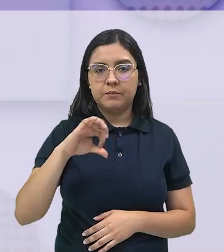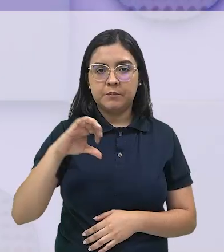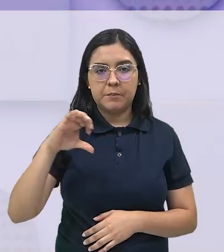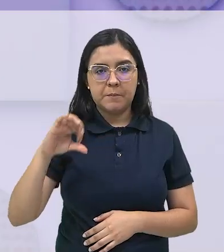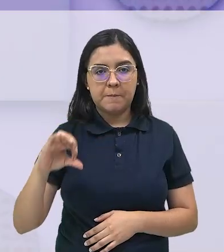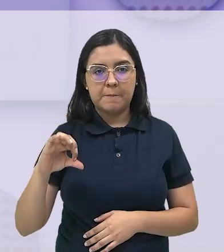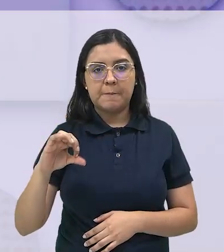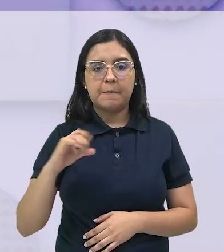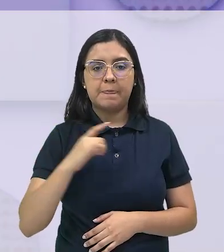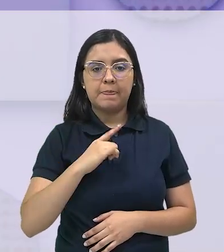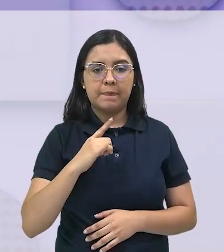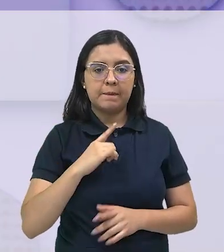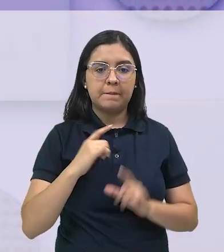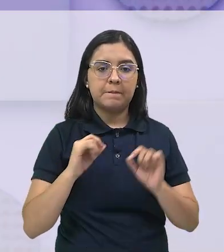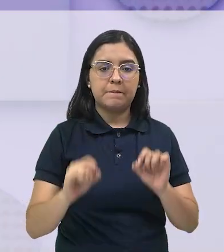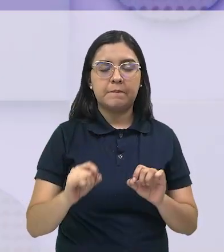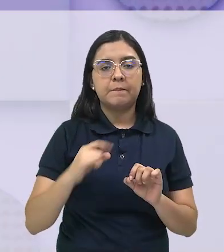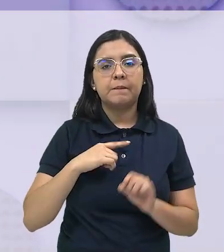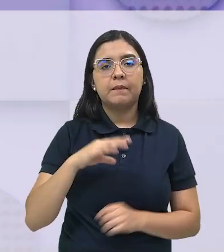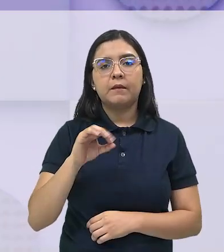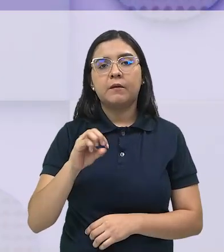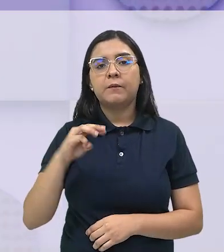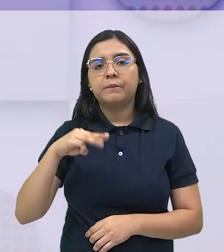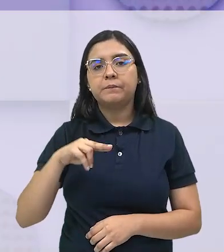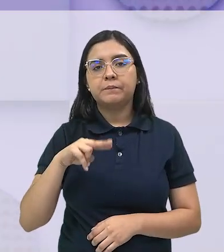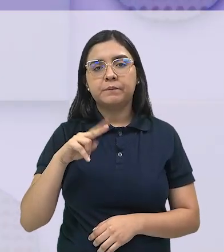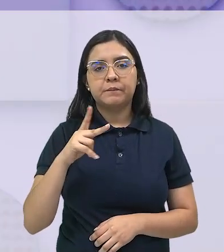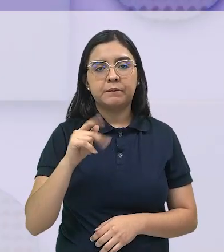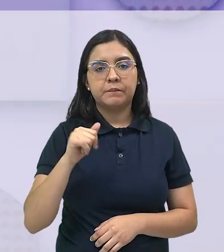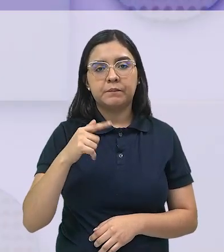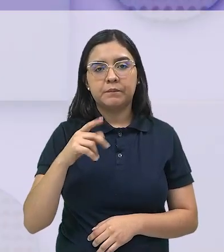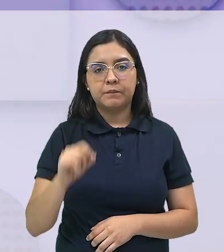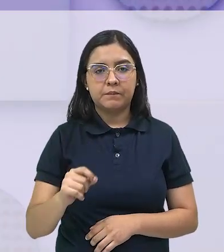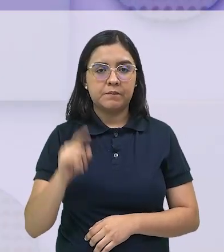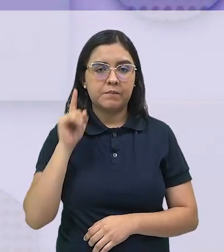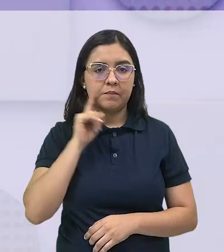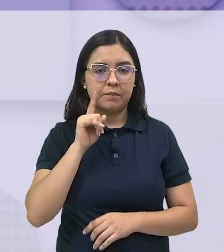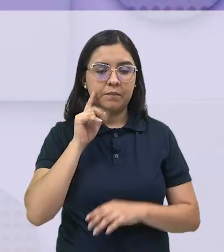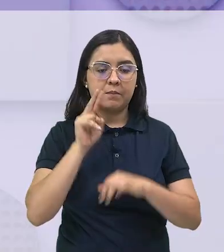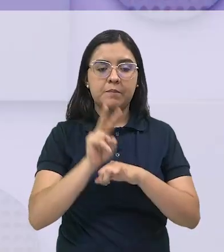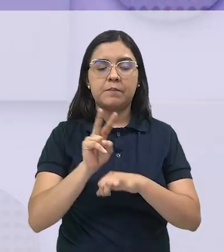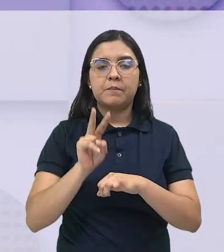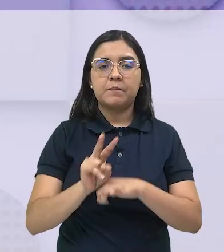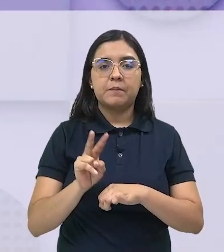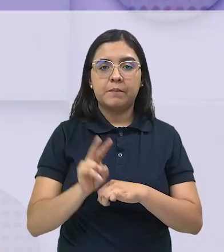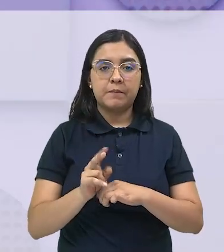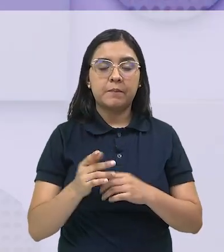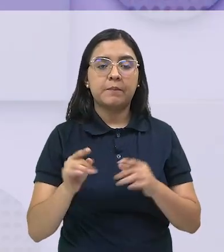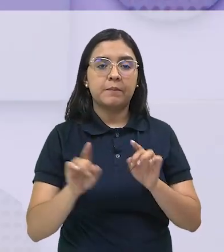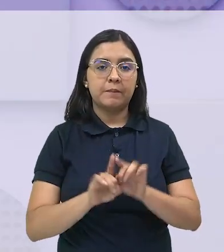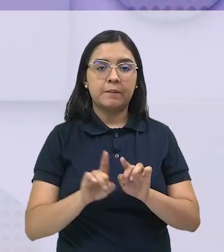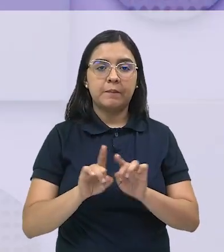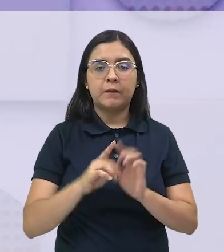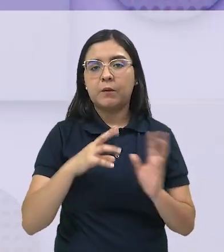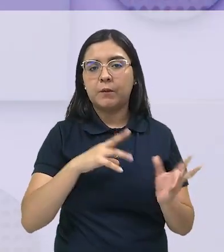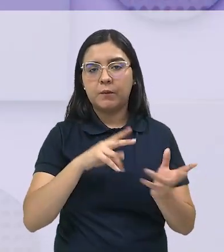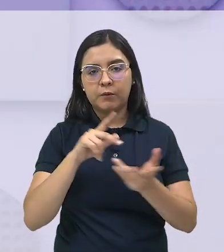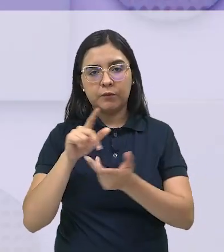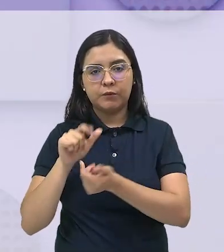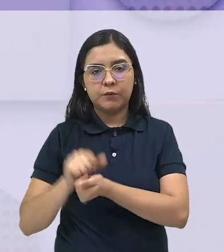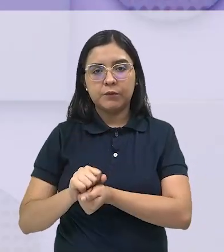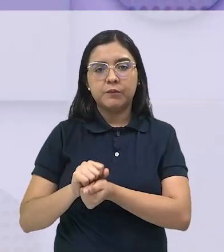1999, a Comunhão Anglicana trabalhou a dimensão da criação, do cuidado com a criação, inclusive